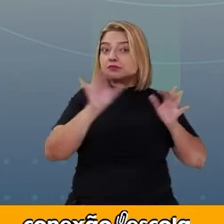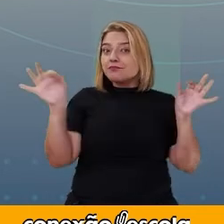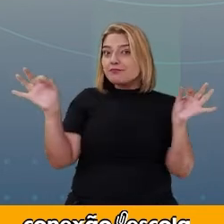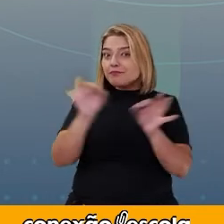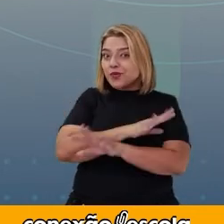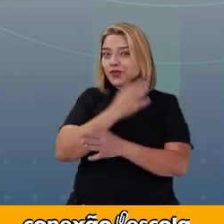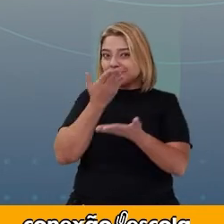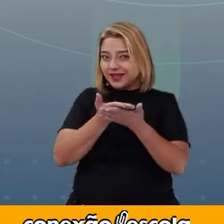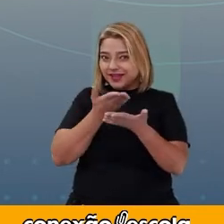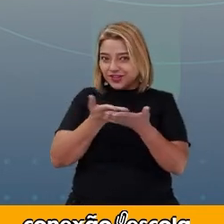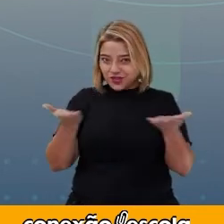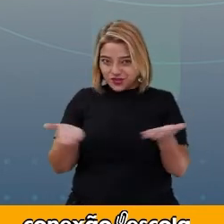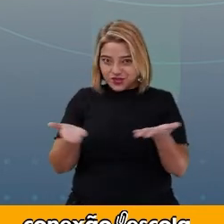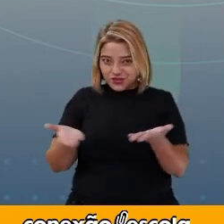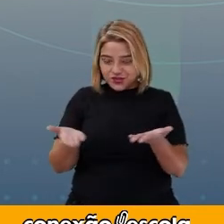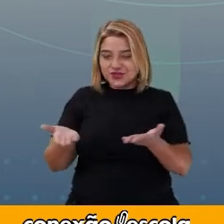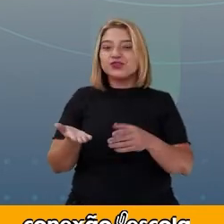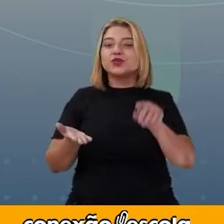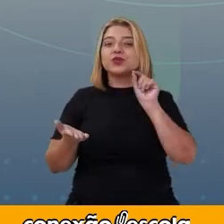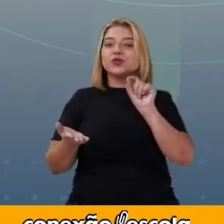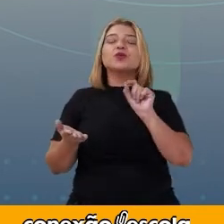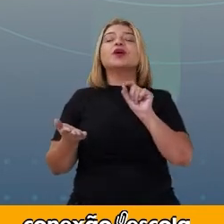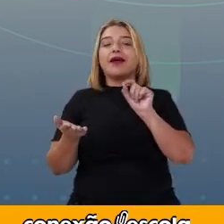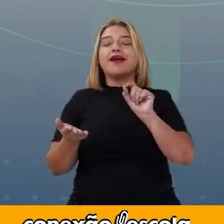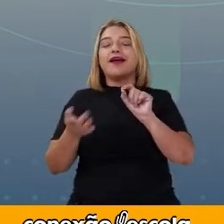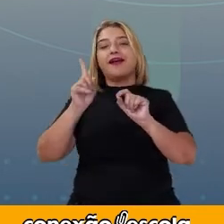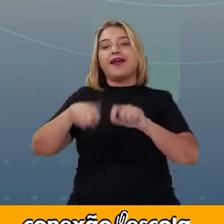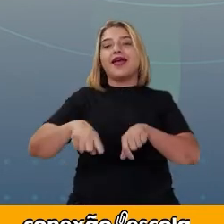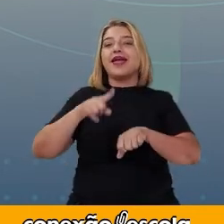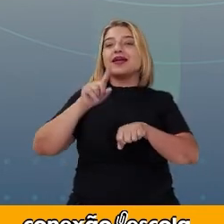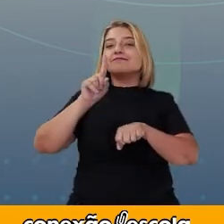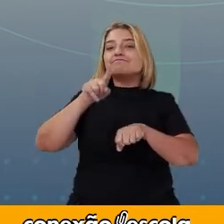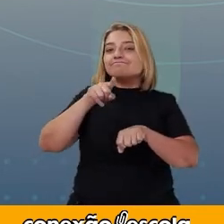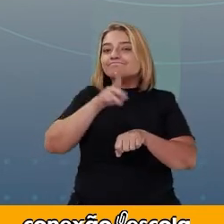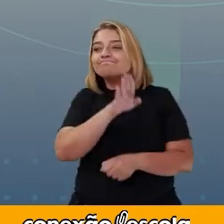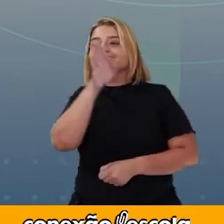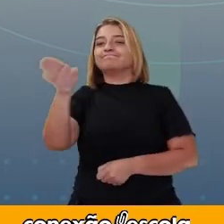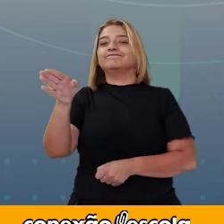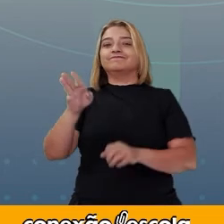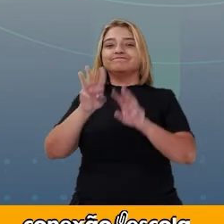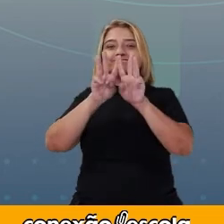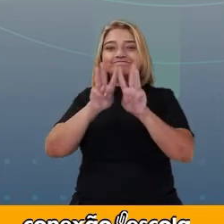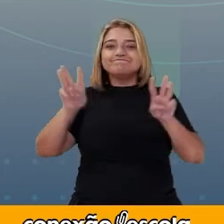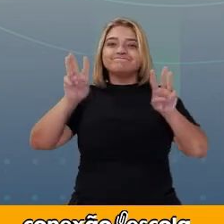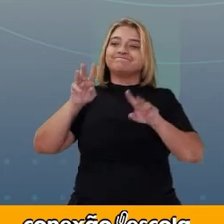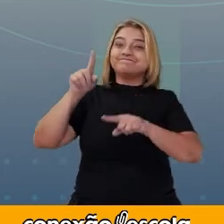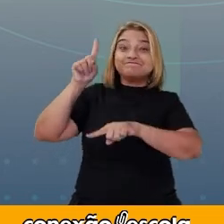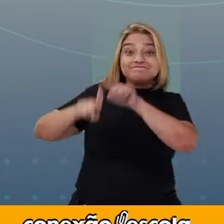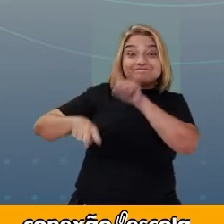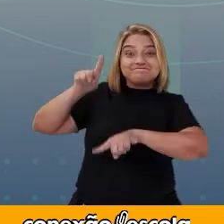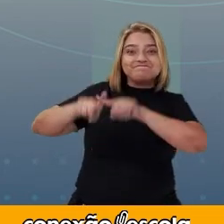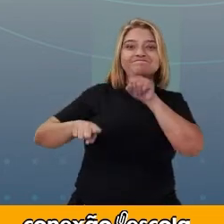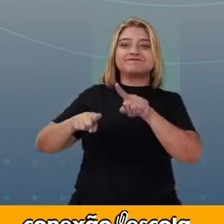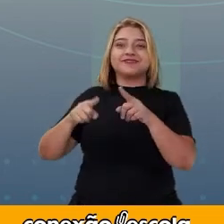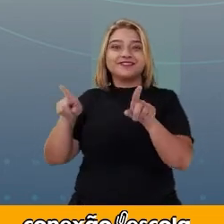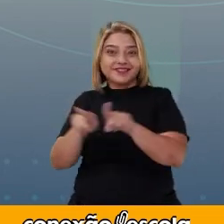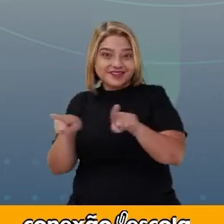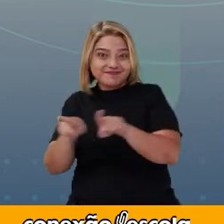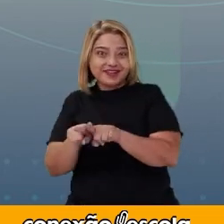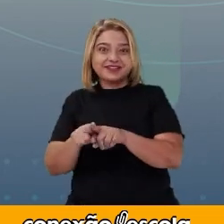terminar a nossa videoaula de hoje, é hora de correr e pegar o seu material. Nós